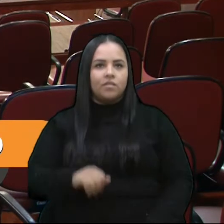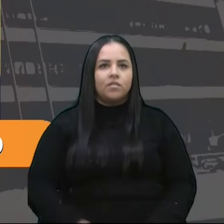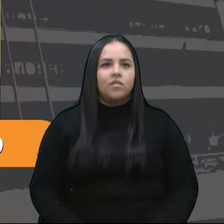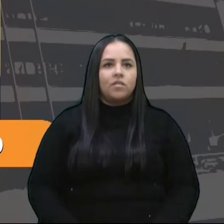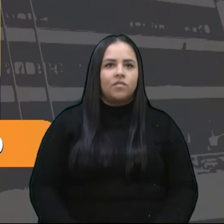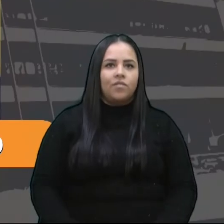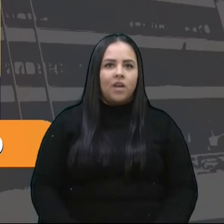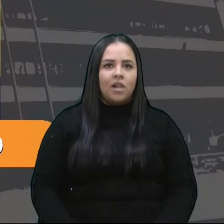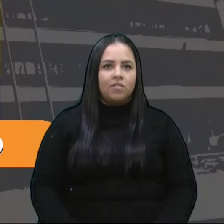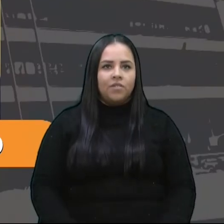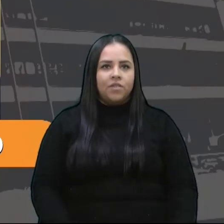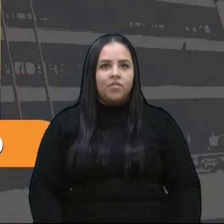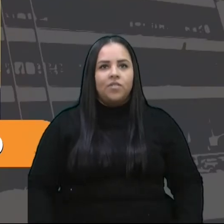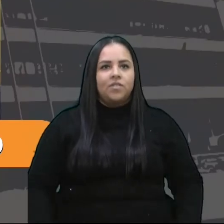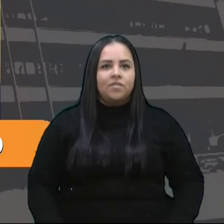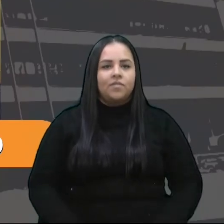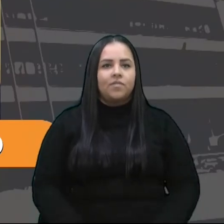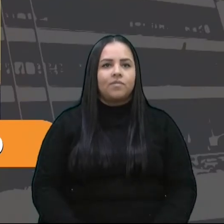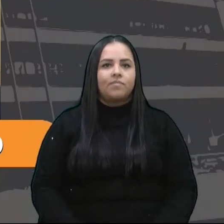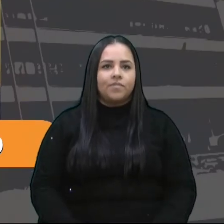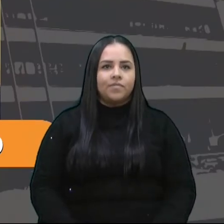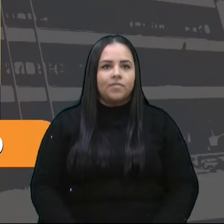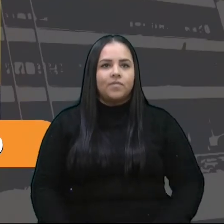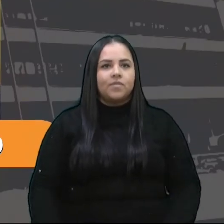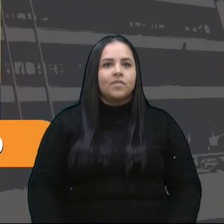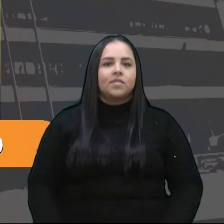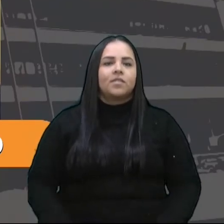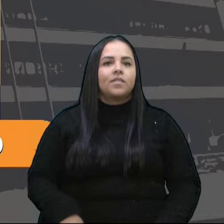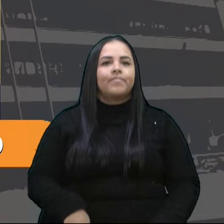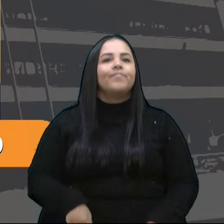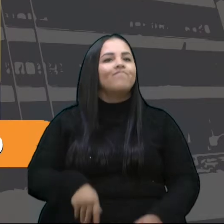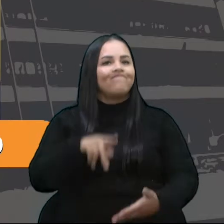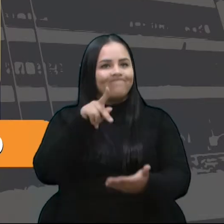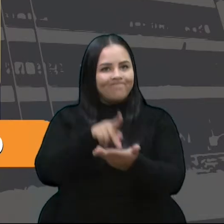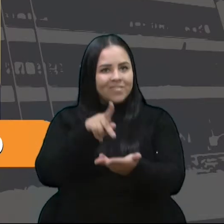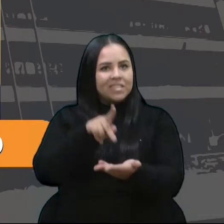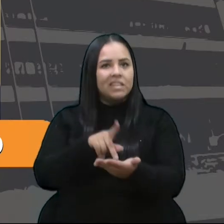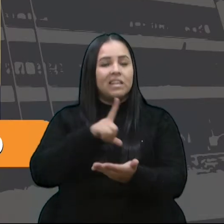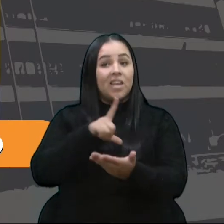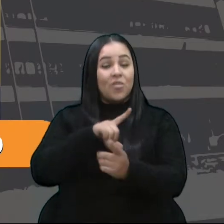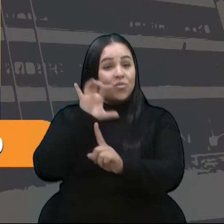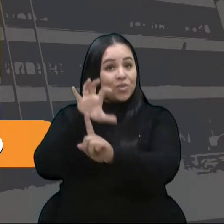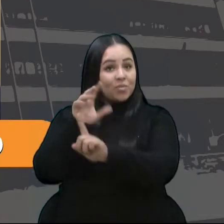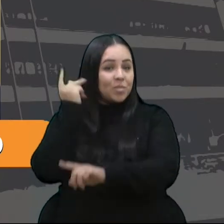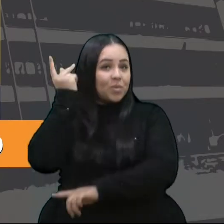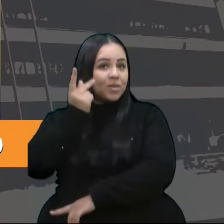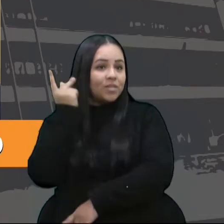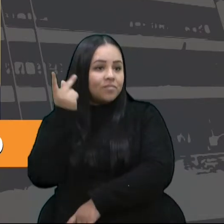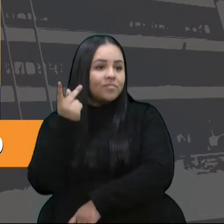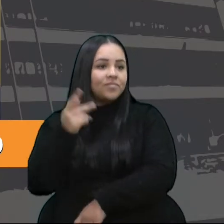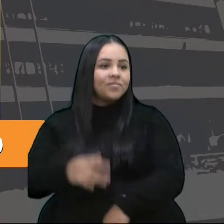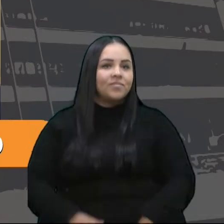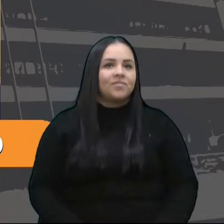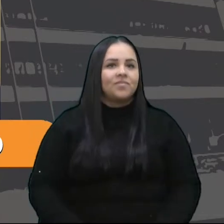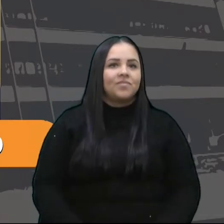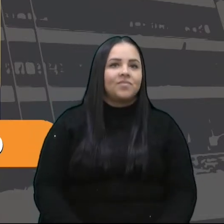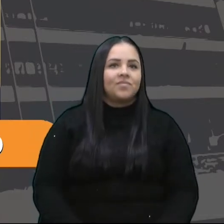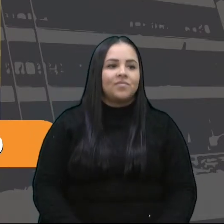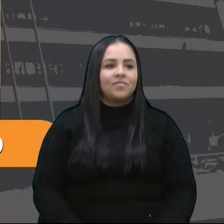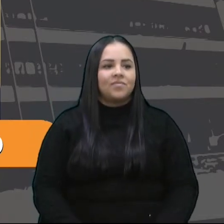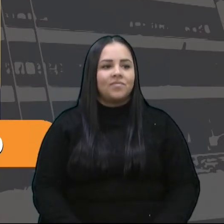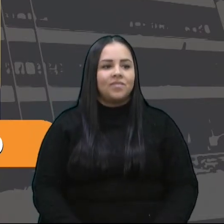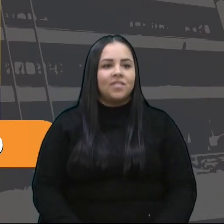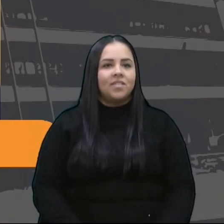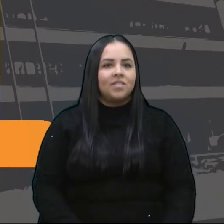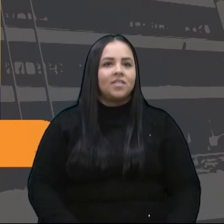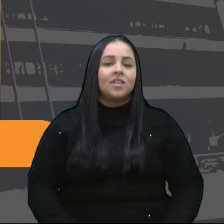Pois bem, na verdade, a pressão política... Bom, primeiro eu queria agradecer a Marisol, enfim,